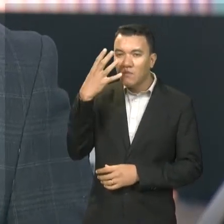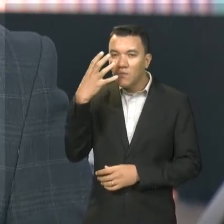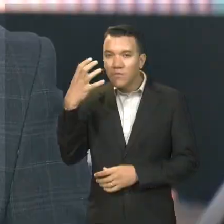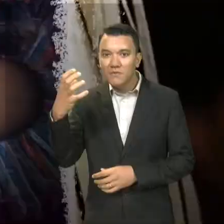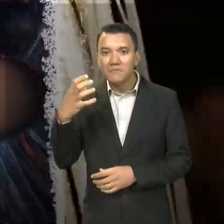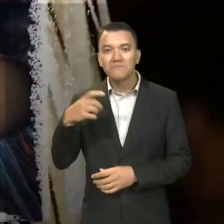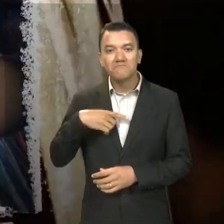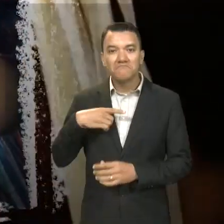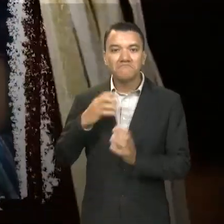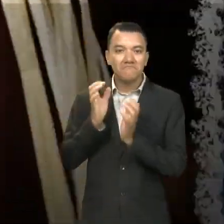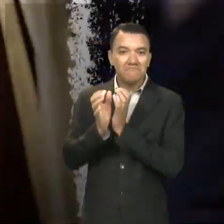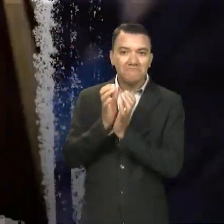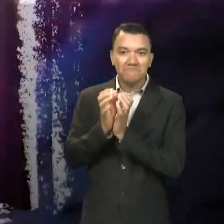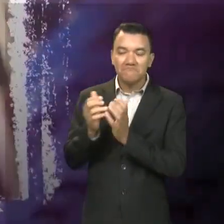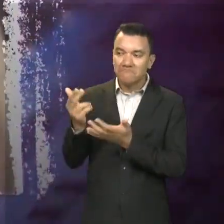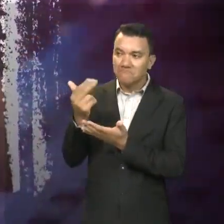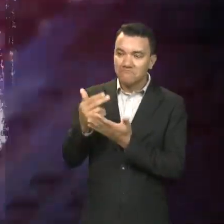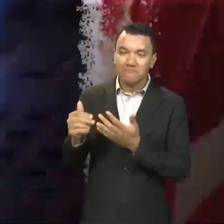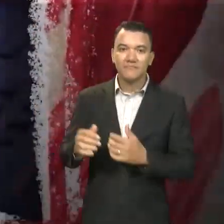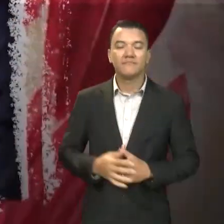Luís.